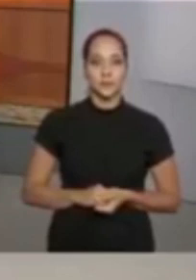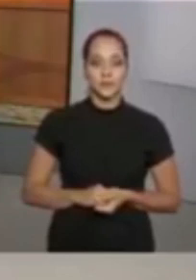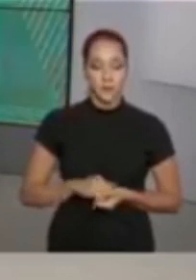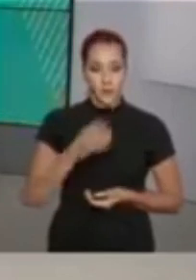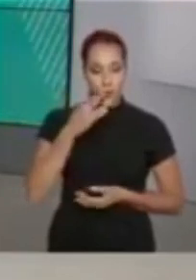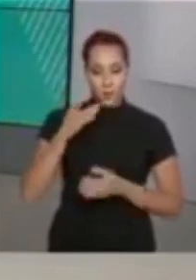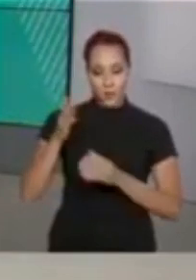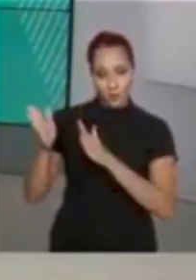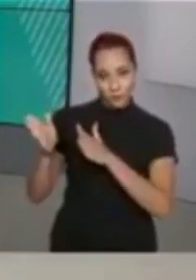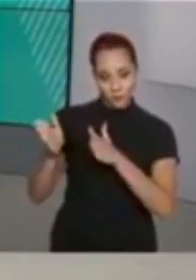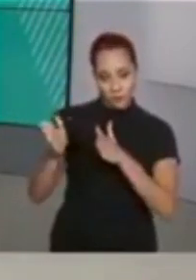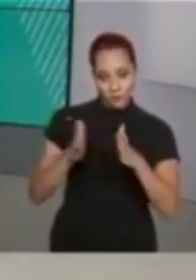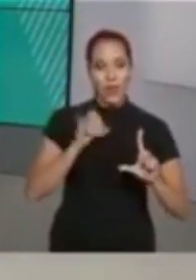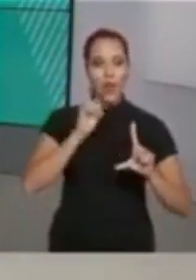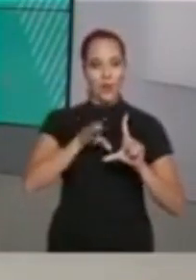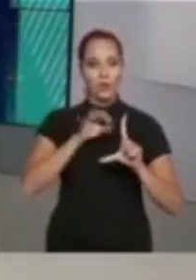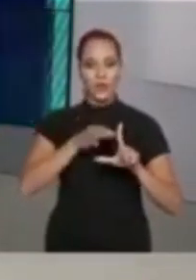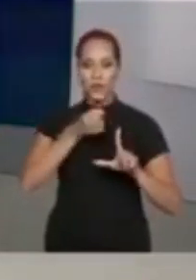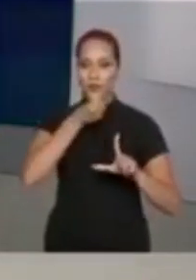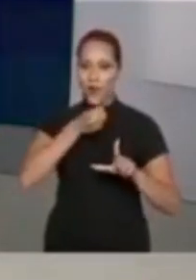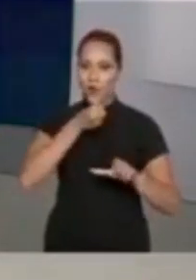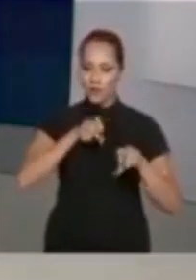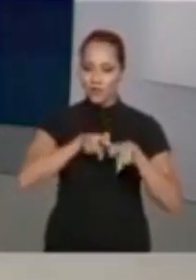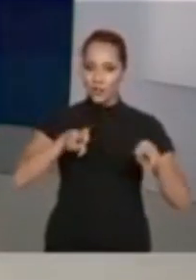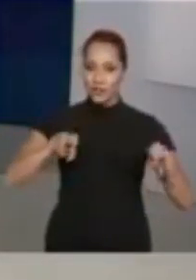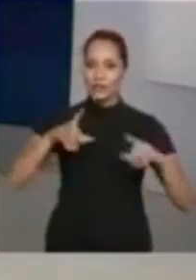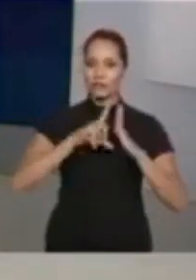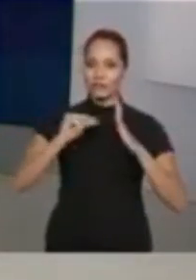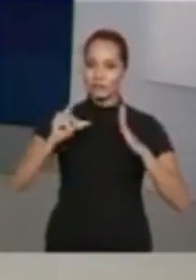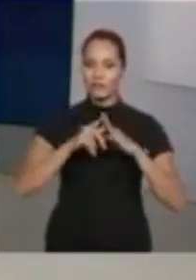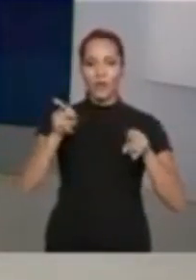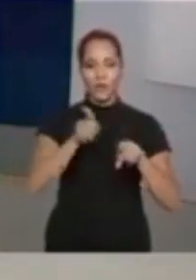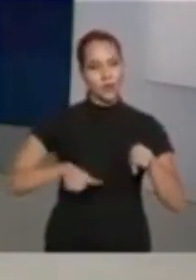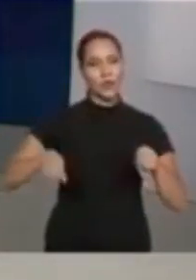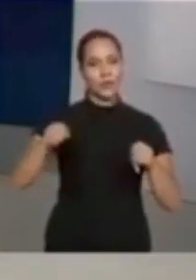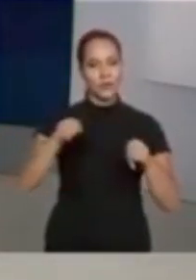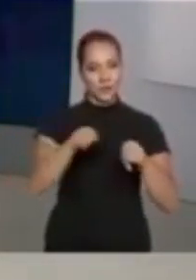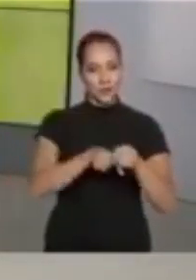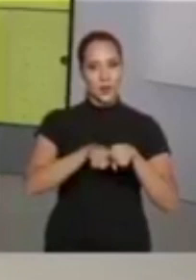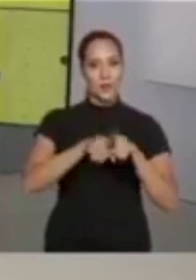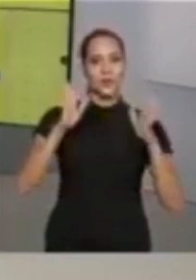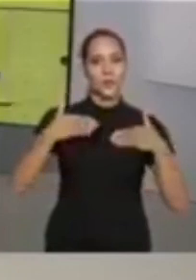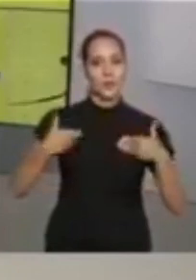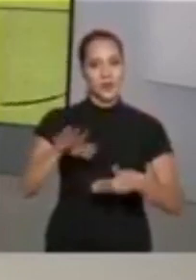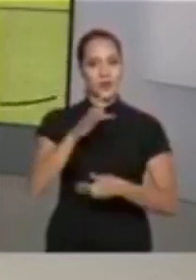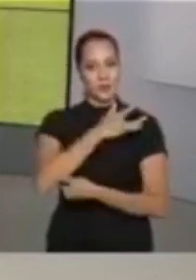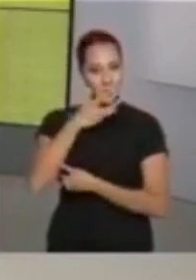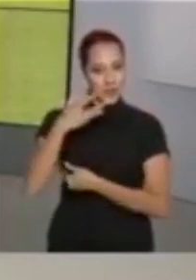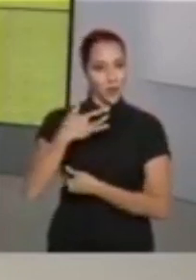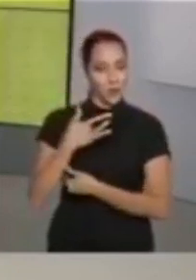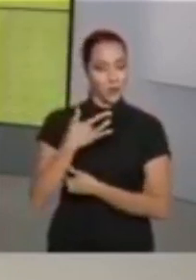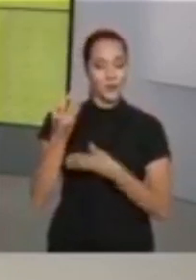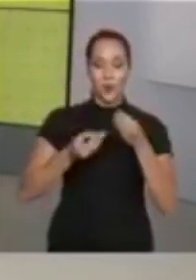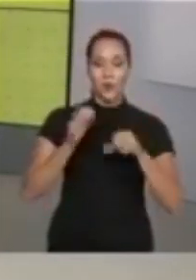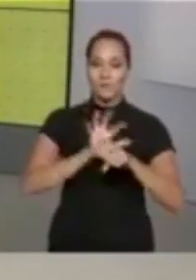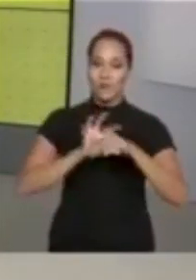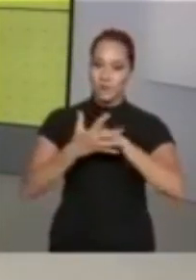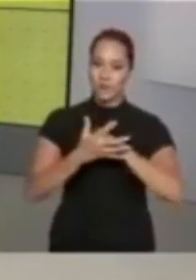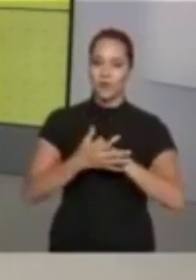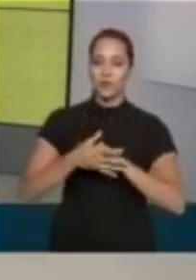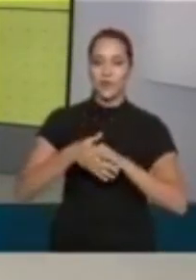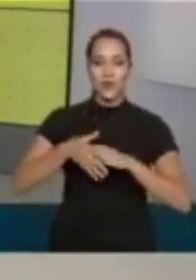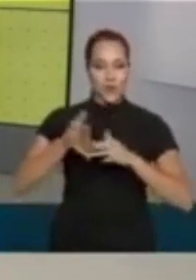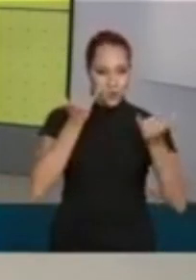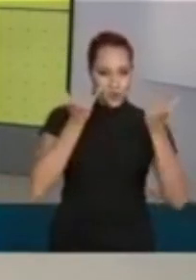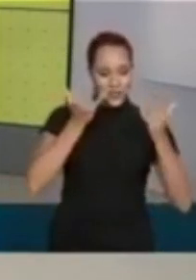Você acompanhou ao vivo coletiva no Palácio do Planalto com atualizações do Ministério da Saúde sobre o coronavírus. Continue